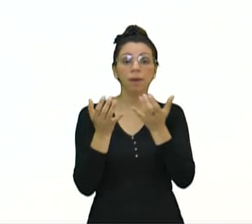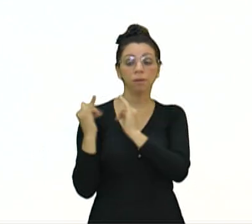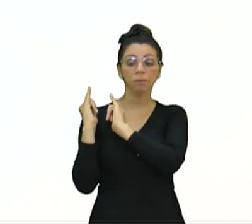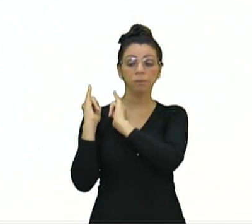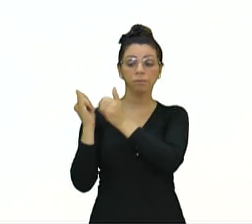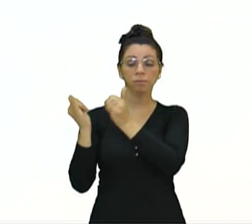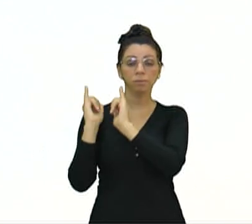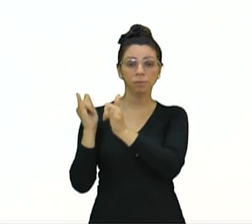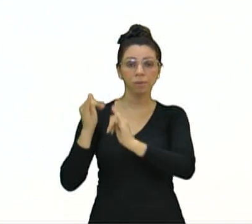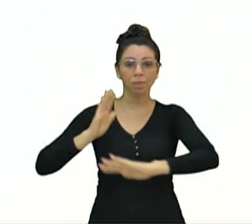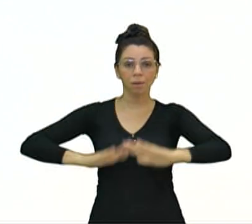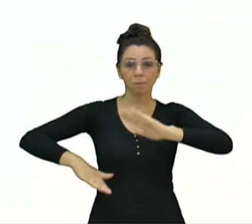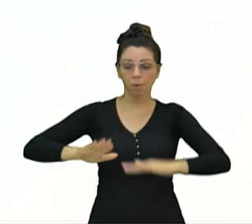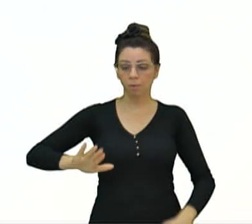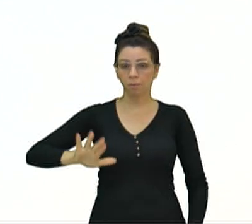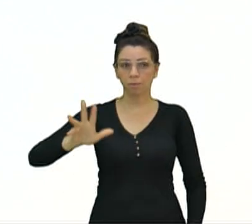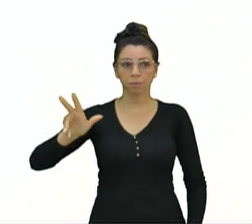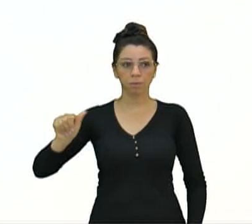de Guiné-Bissau.